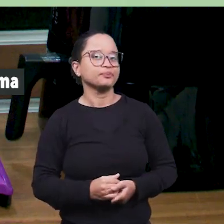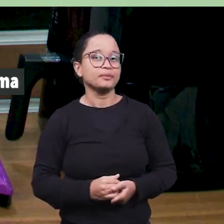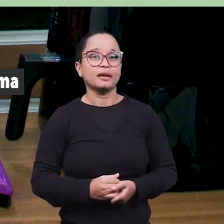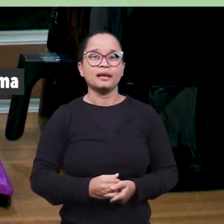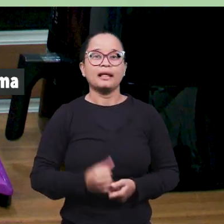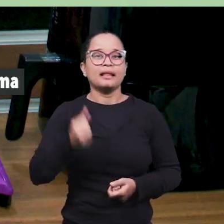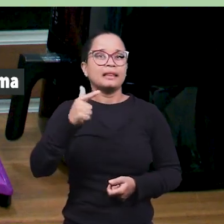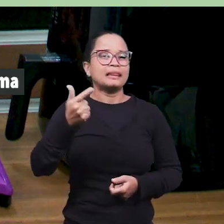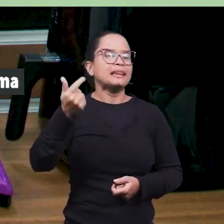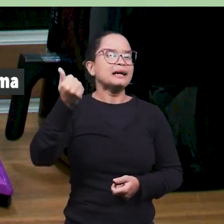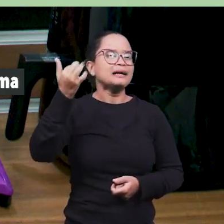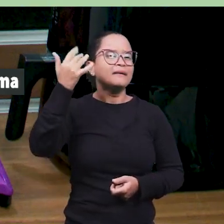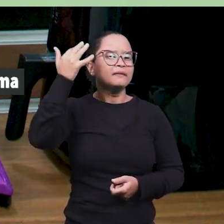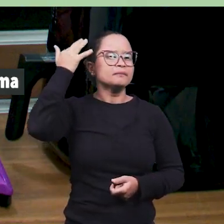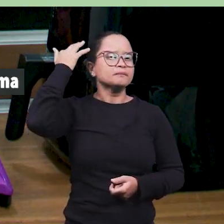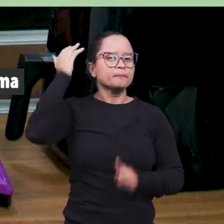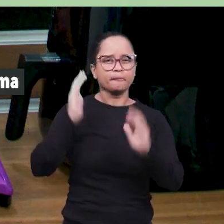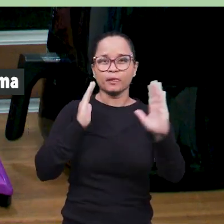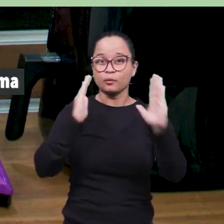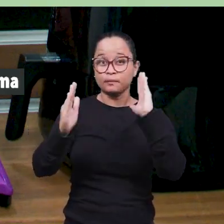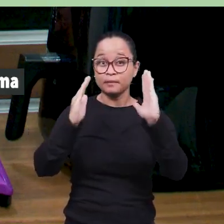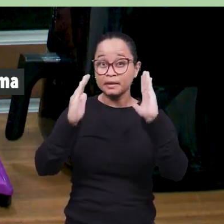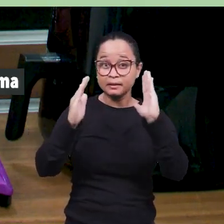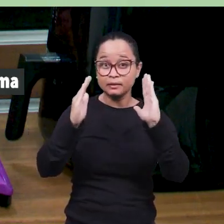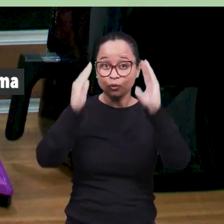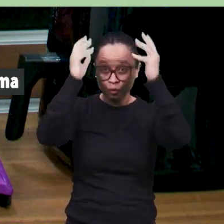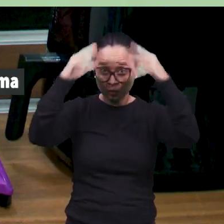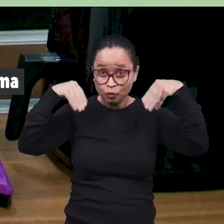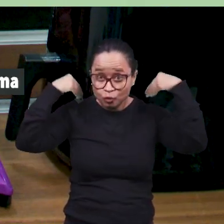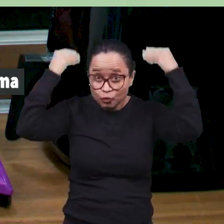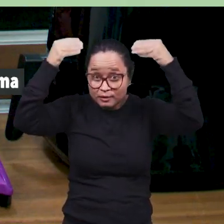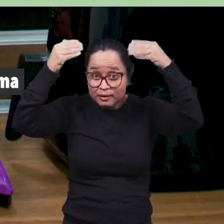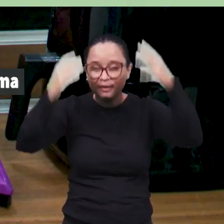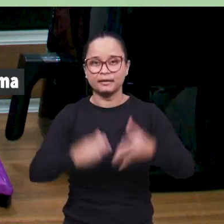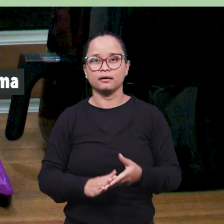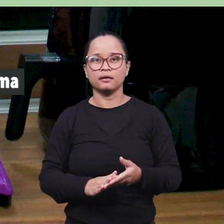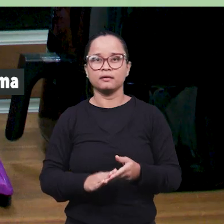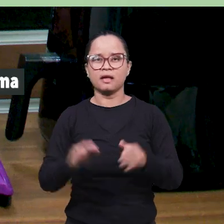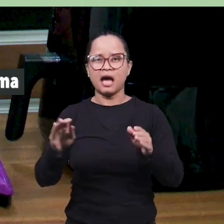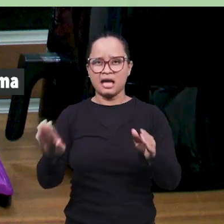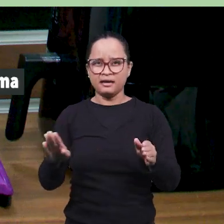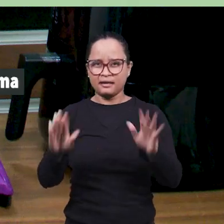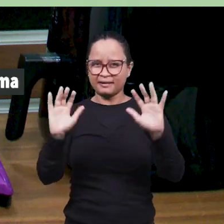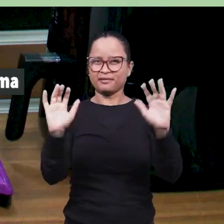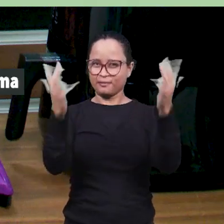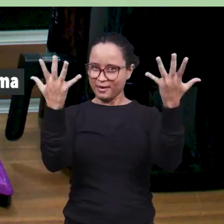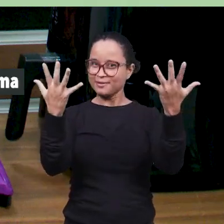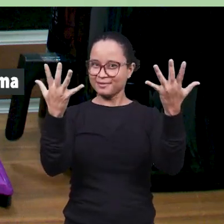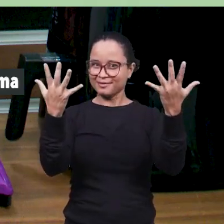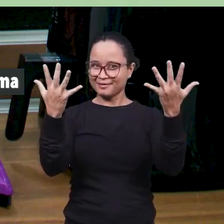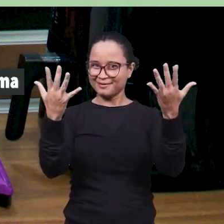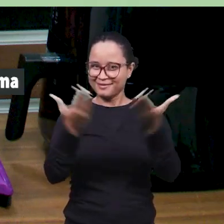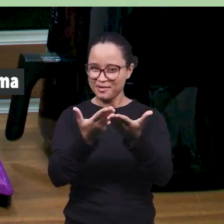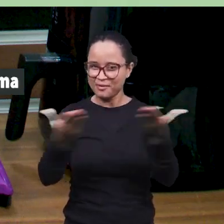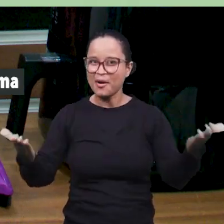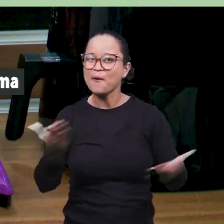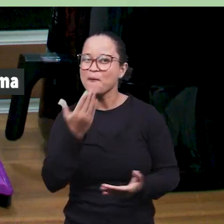na época dos reis, Aqueles são os banquetes, como deveria ser,